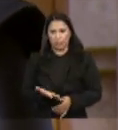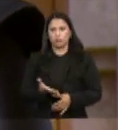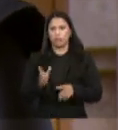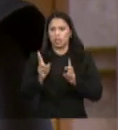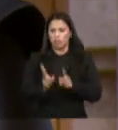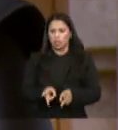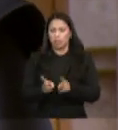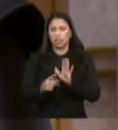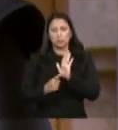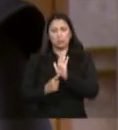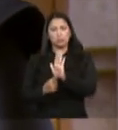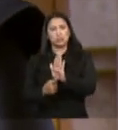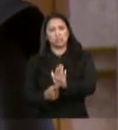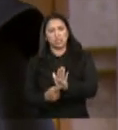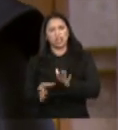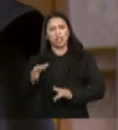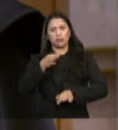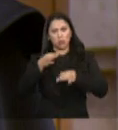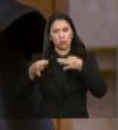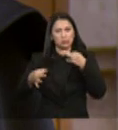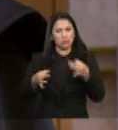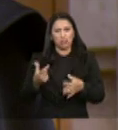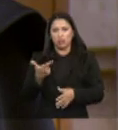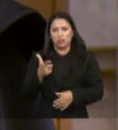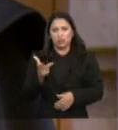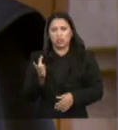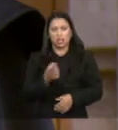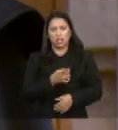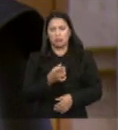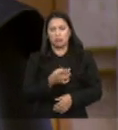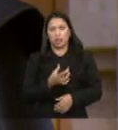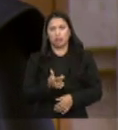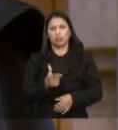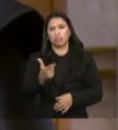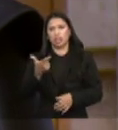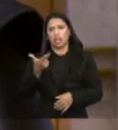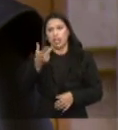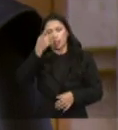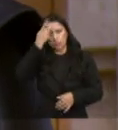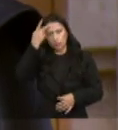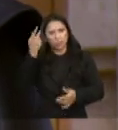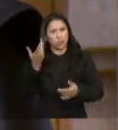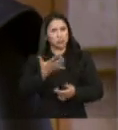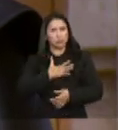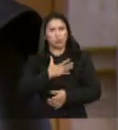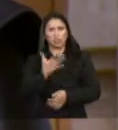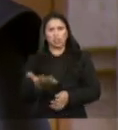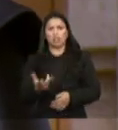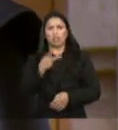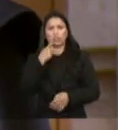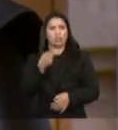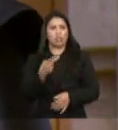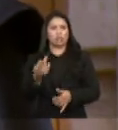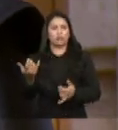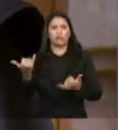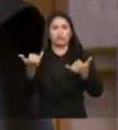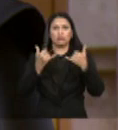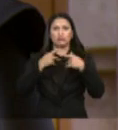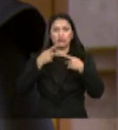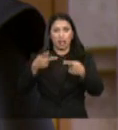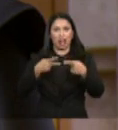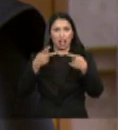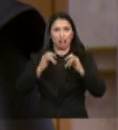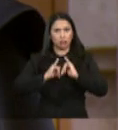convicções sem recebimento de cair no desagrado dos auditórios que frequentou a liberdade de expressão